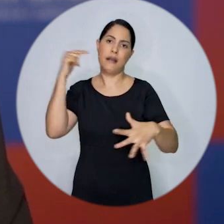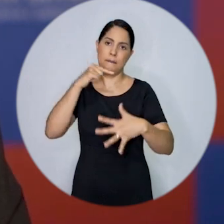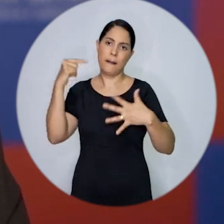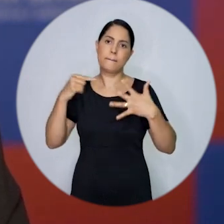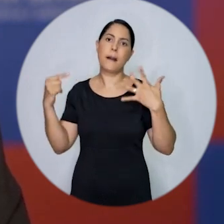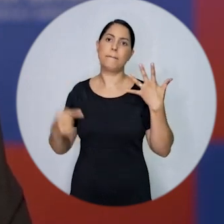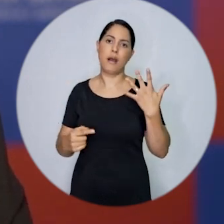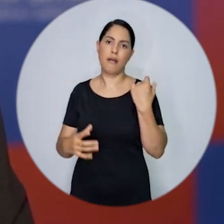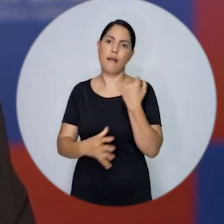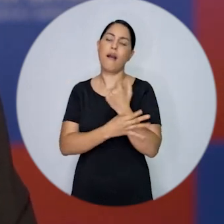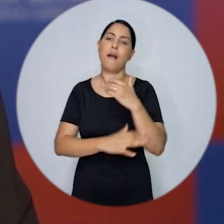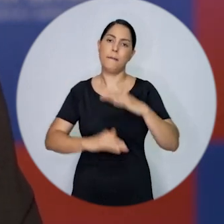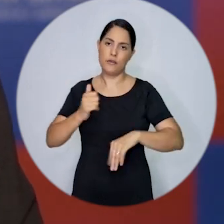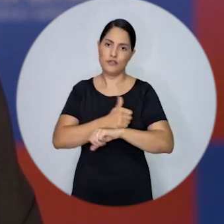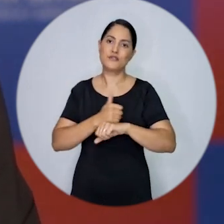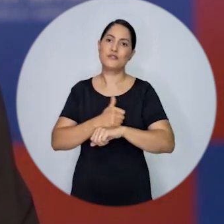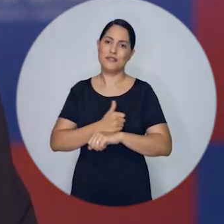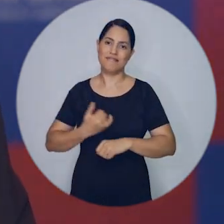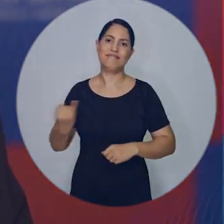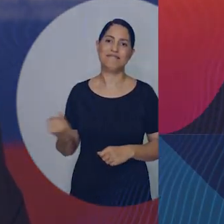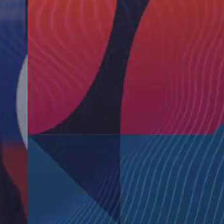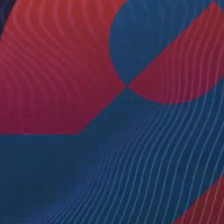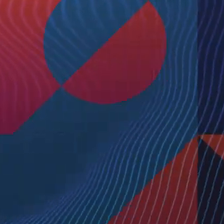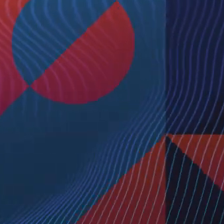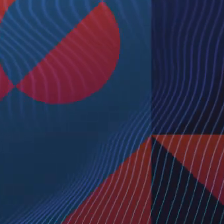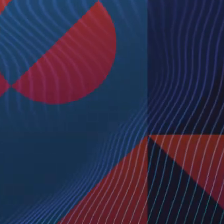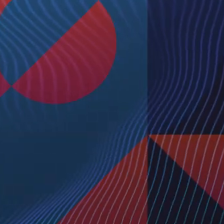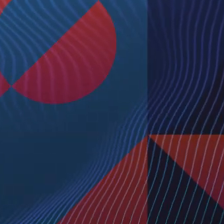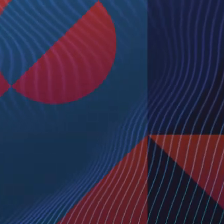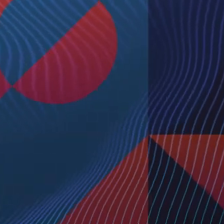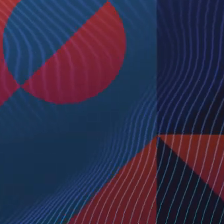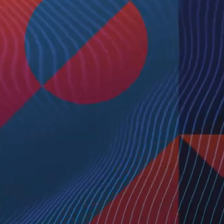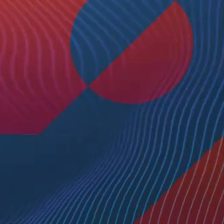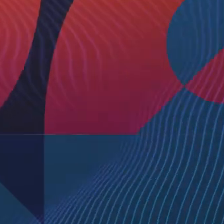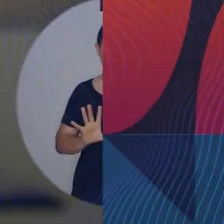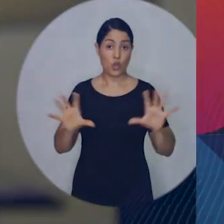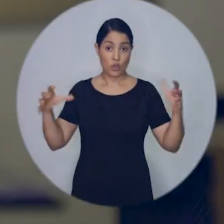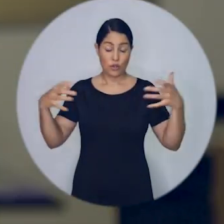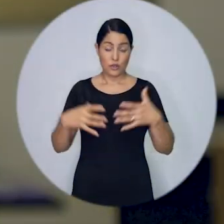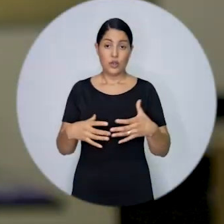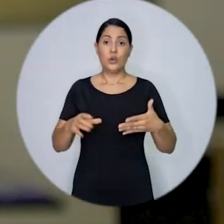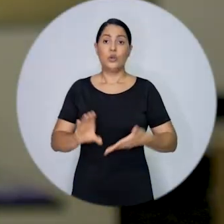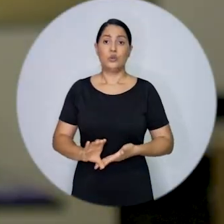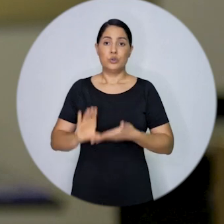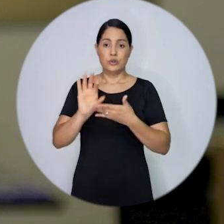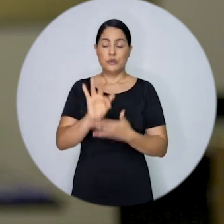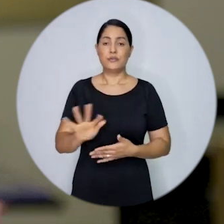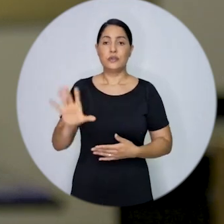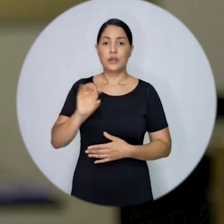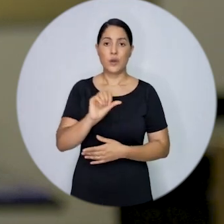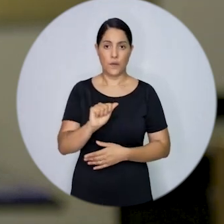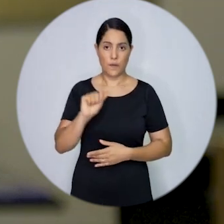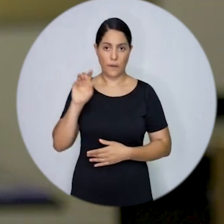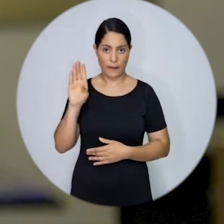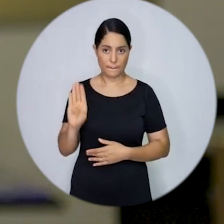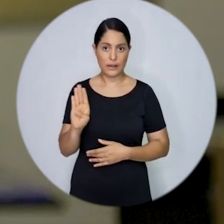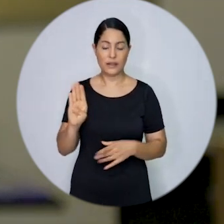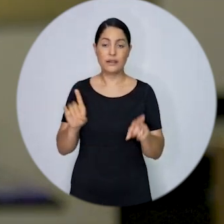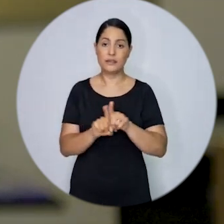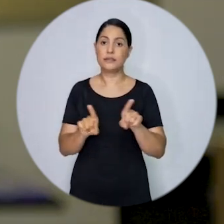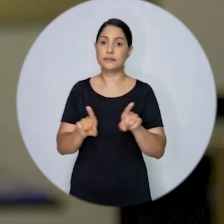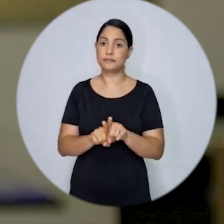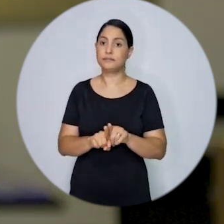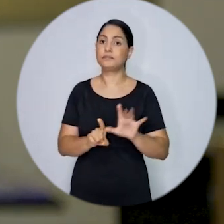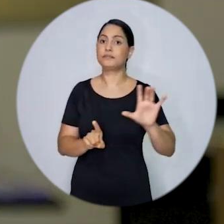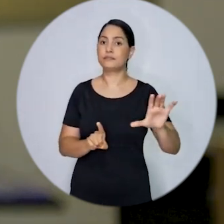as liberdades individuais e para as garantias profissionais. A conferência foi organizada pelo Conselho Federal da Ordem